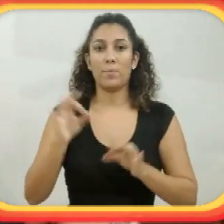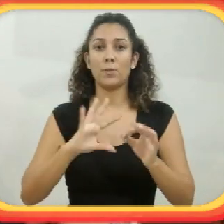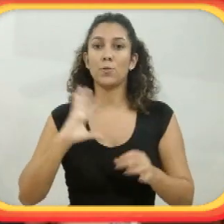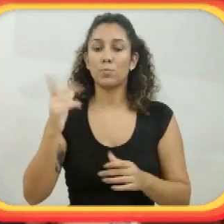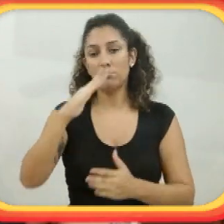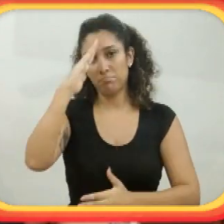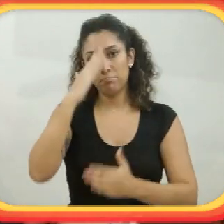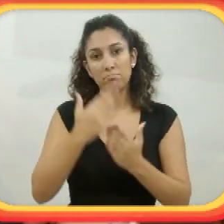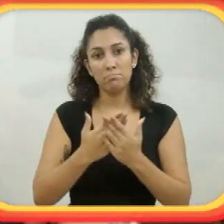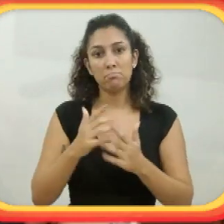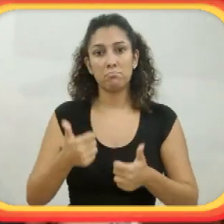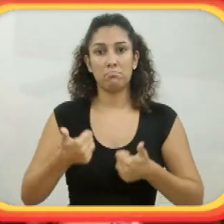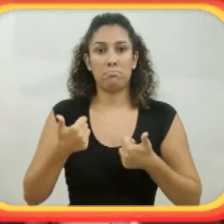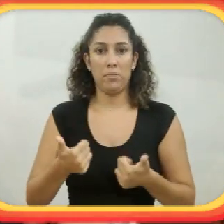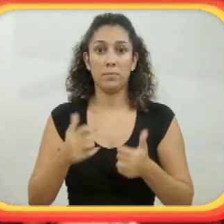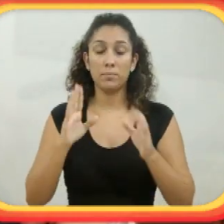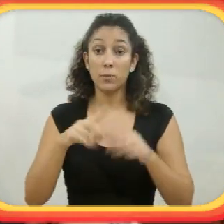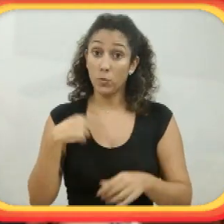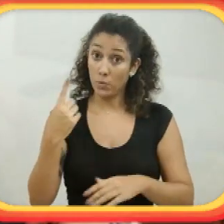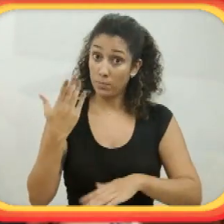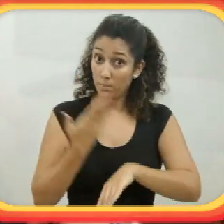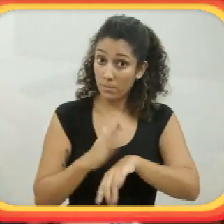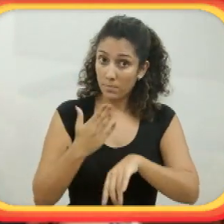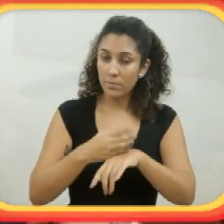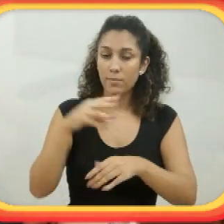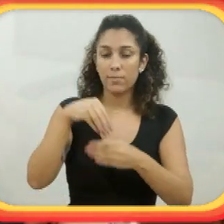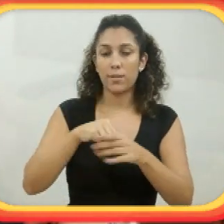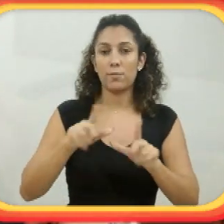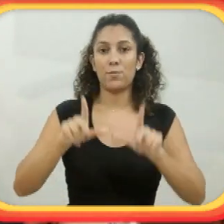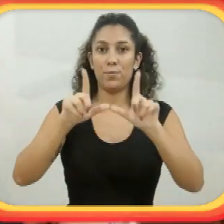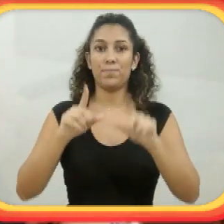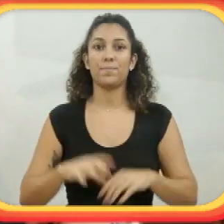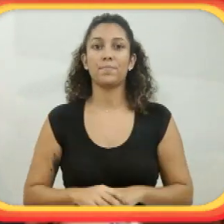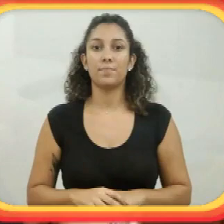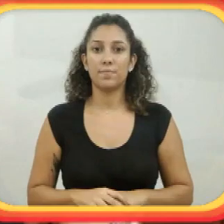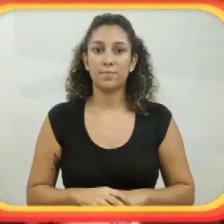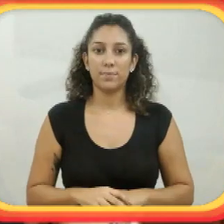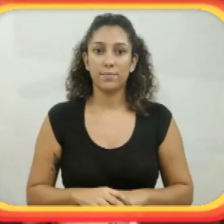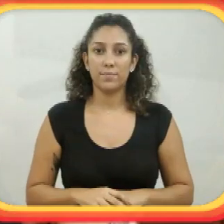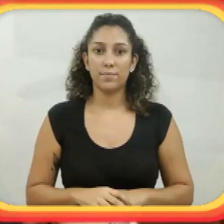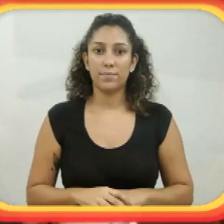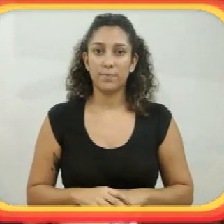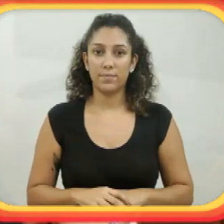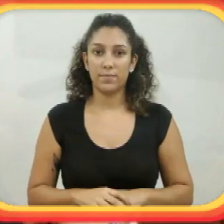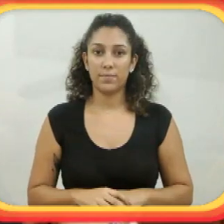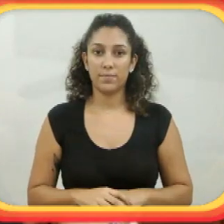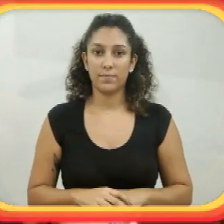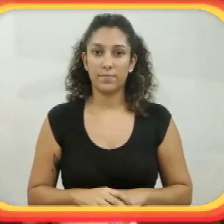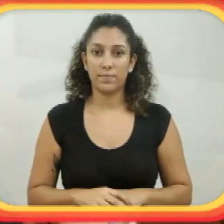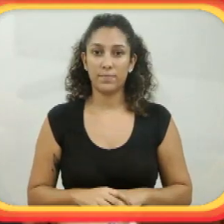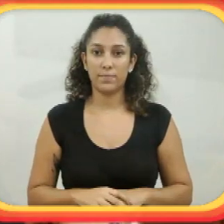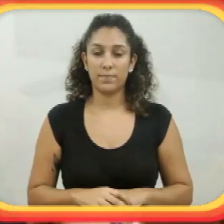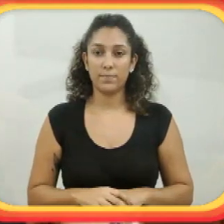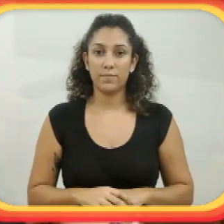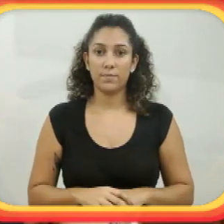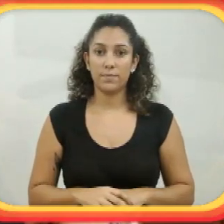tudo num único lugar. Então essa preparação a gente acredita que está bem mais